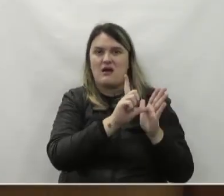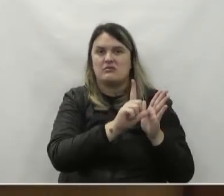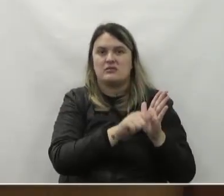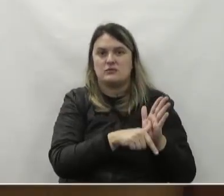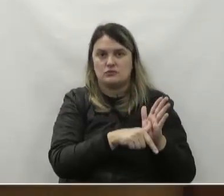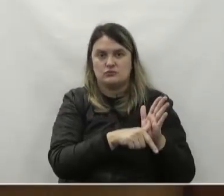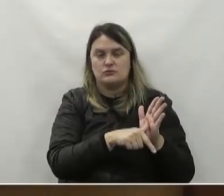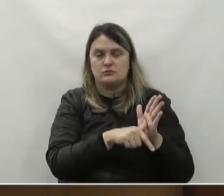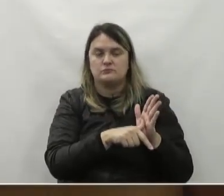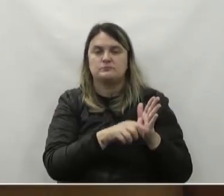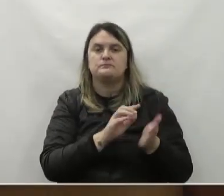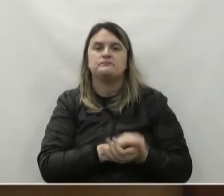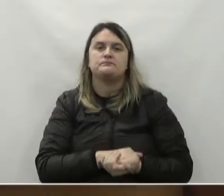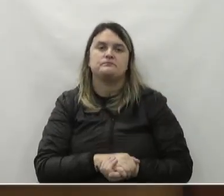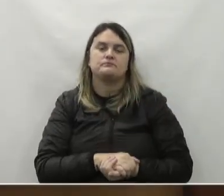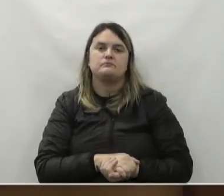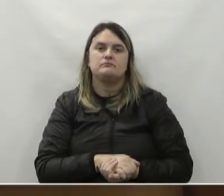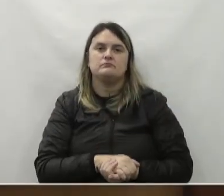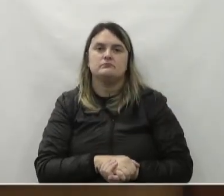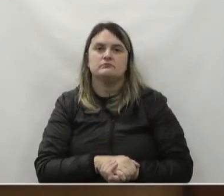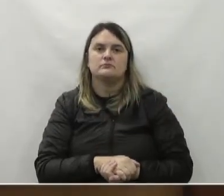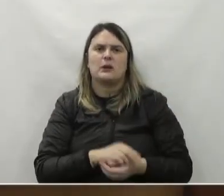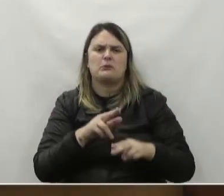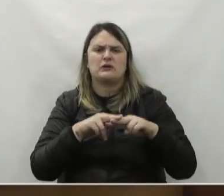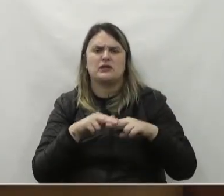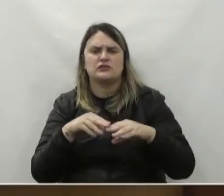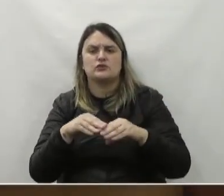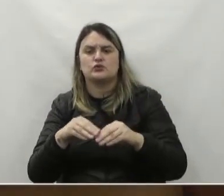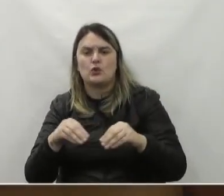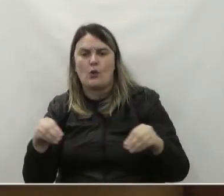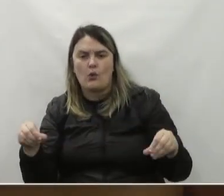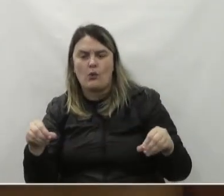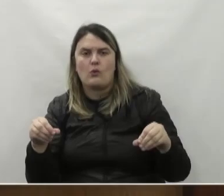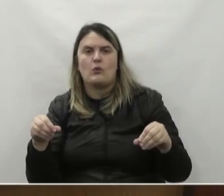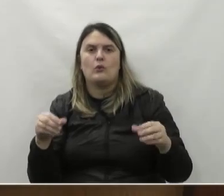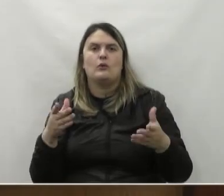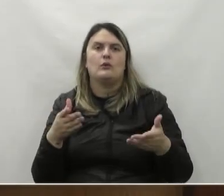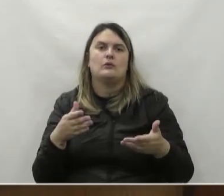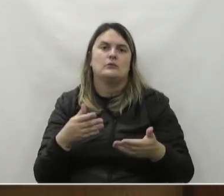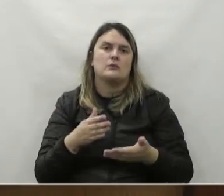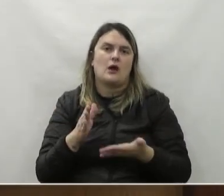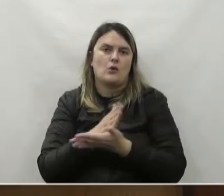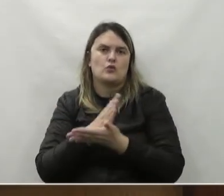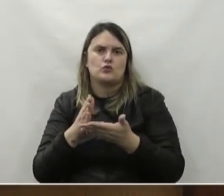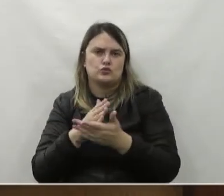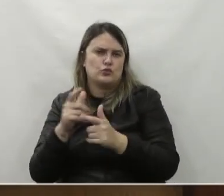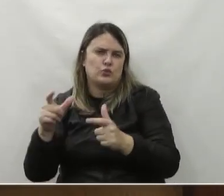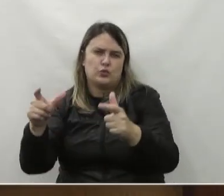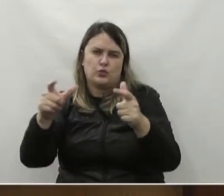Por questões, parece que de solo, né? De análise de solo em determinadas